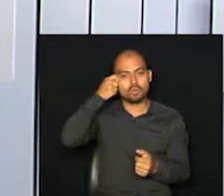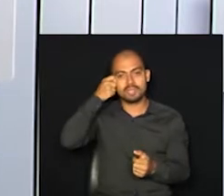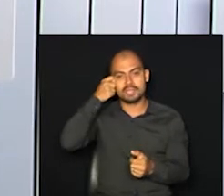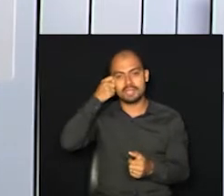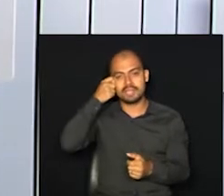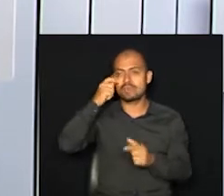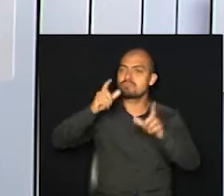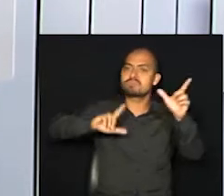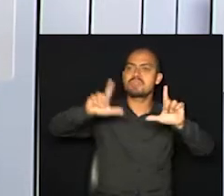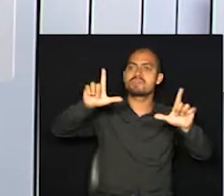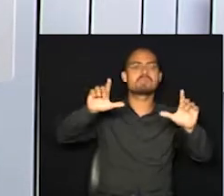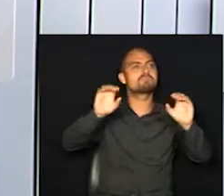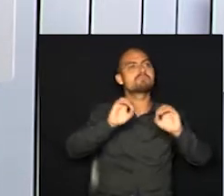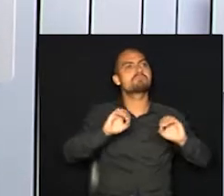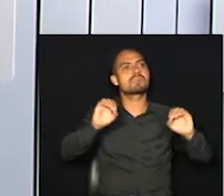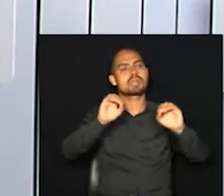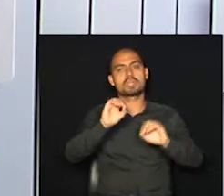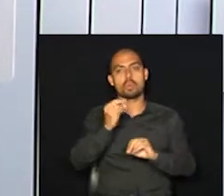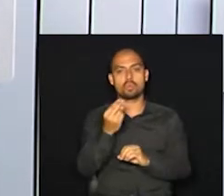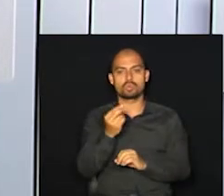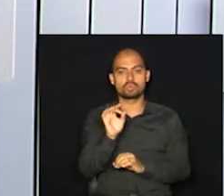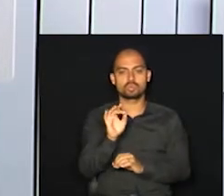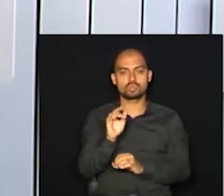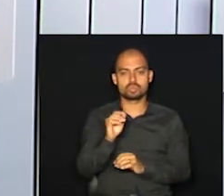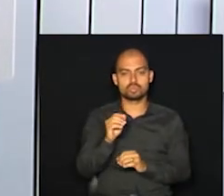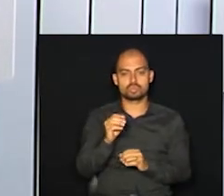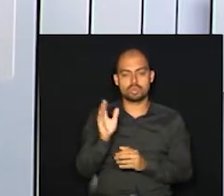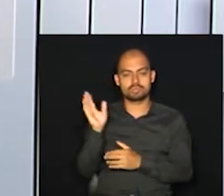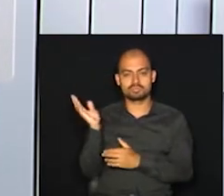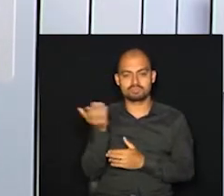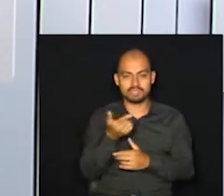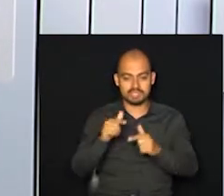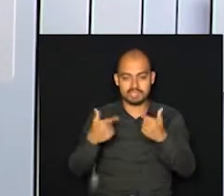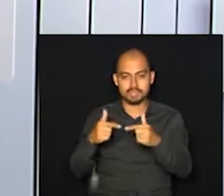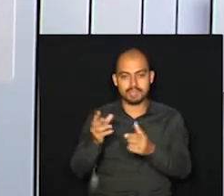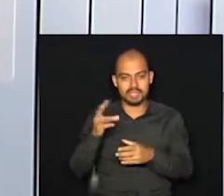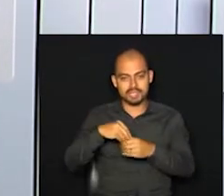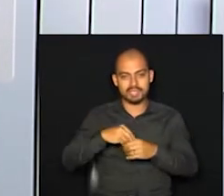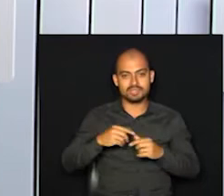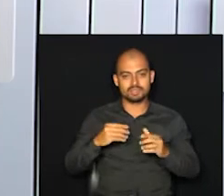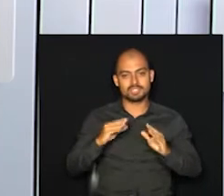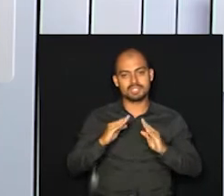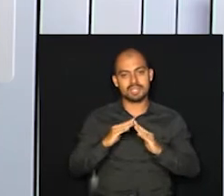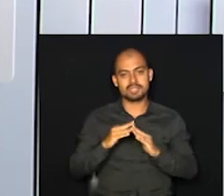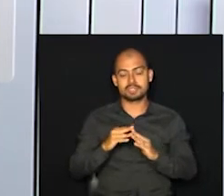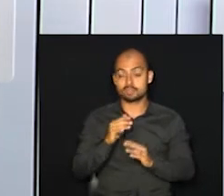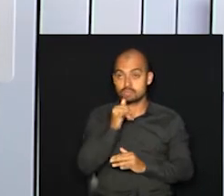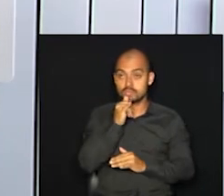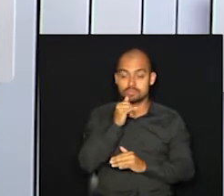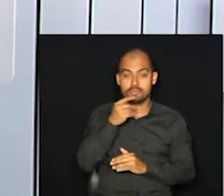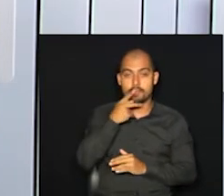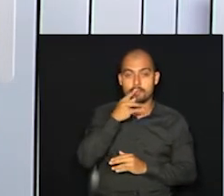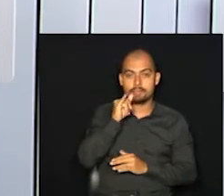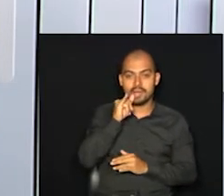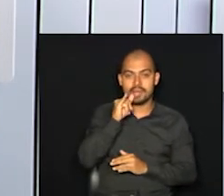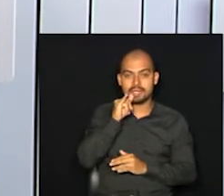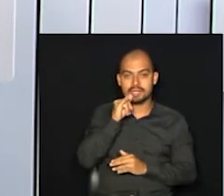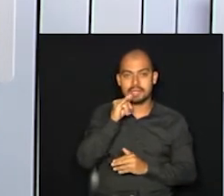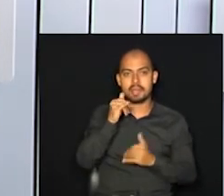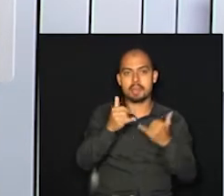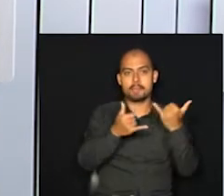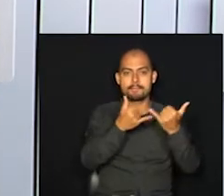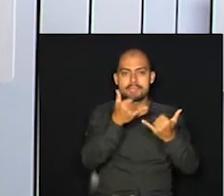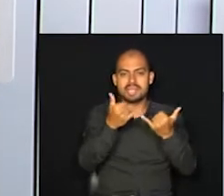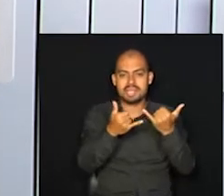ou só fazer papel de empregado doméstico. A geração dos meus pais, por exemplo, de brincadeiras com todas